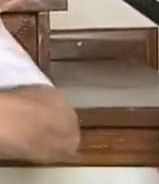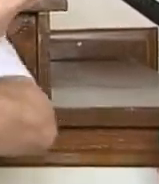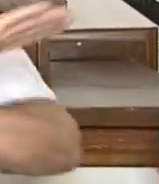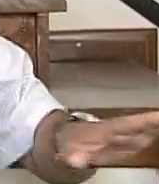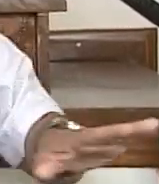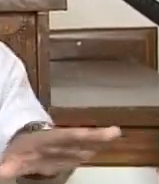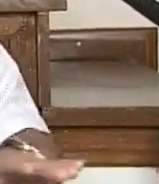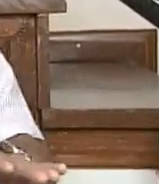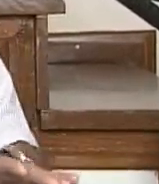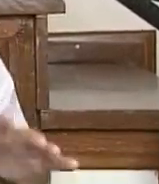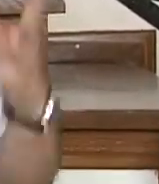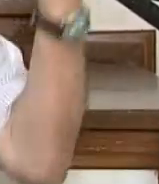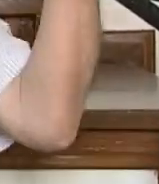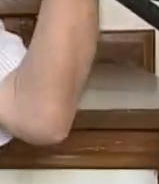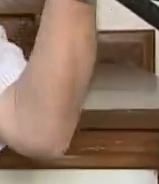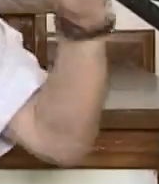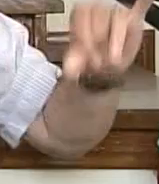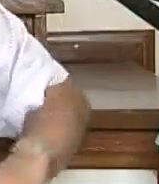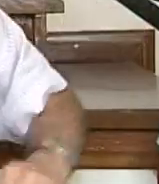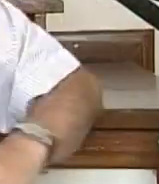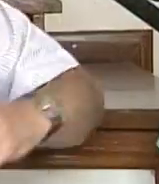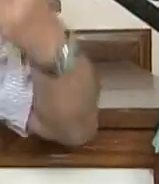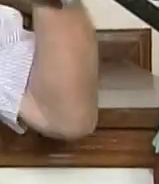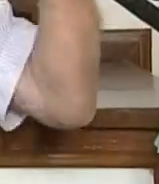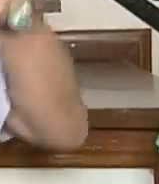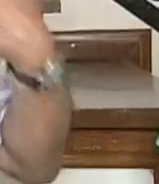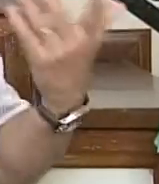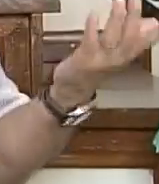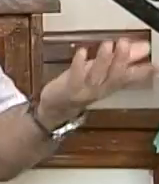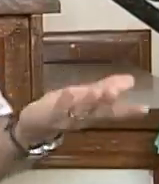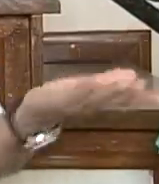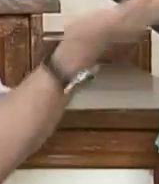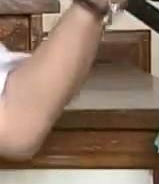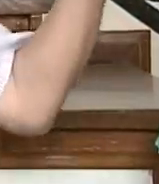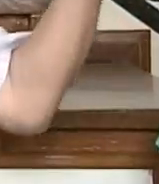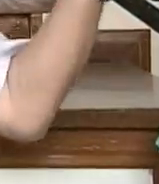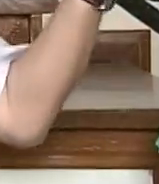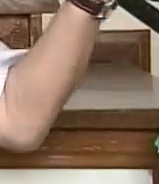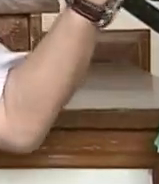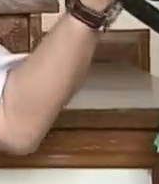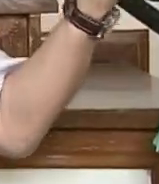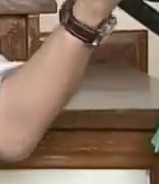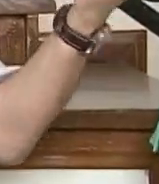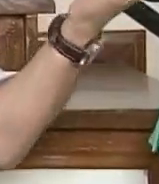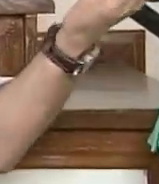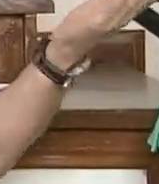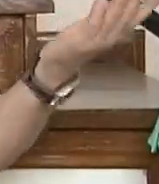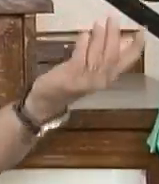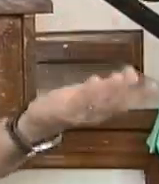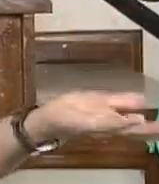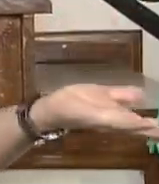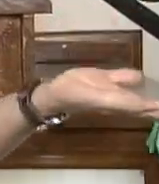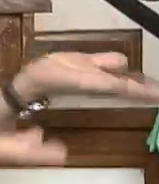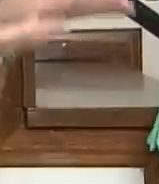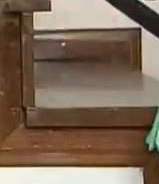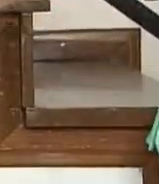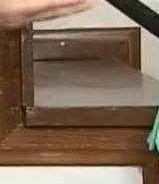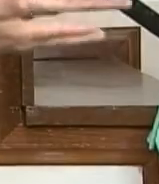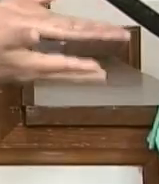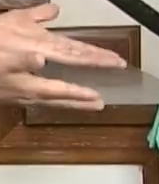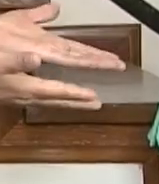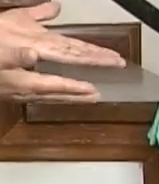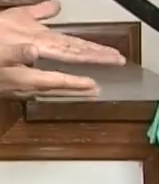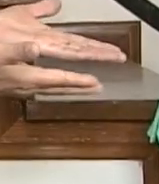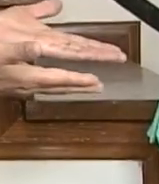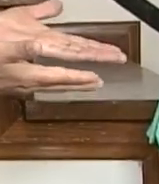Eu consegui. Chega de sofrimento. Muitos surdos, com muita dificuldade, é verdade. Mas eu me esforcei e consegui educar